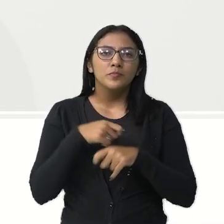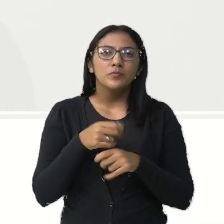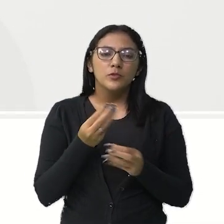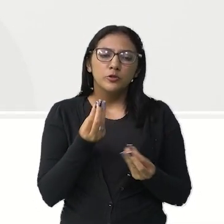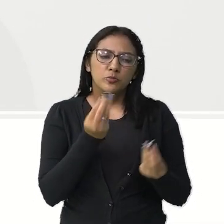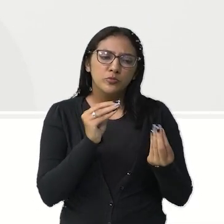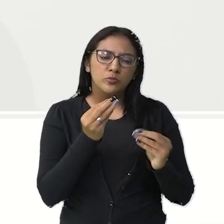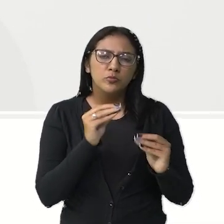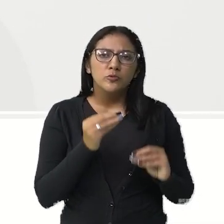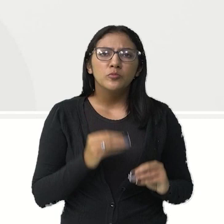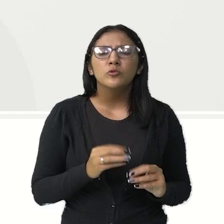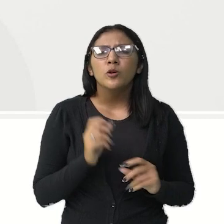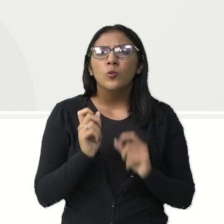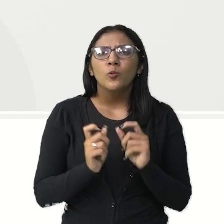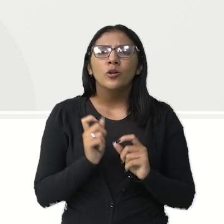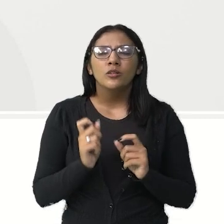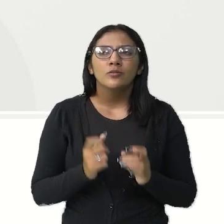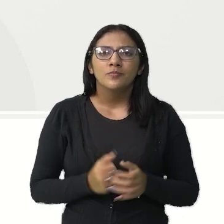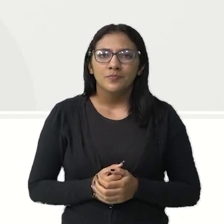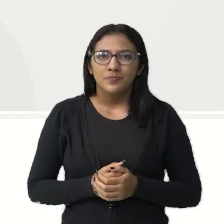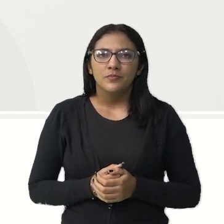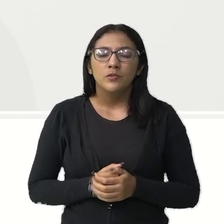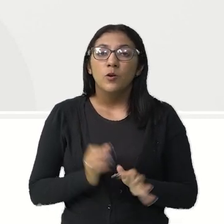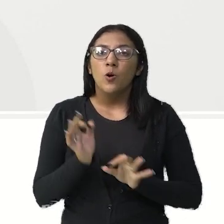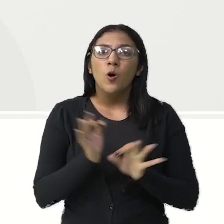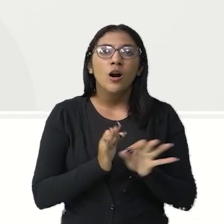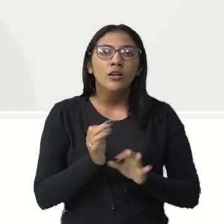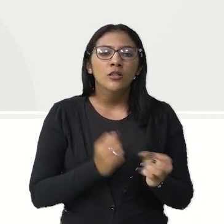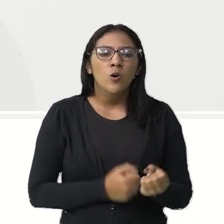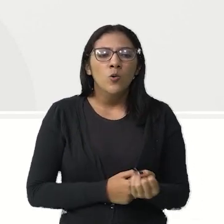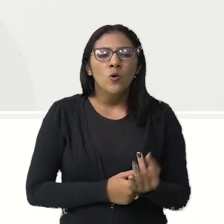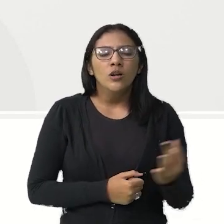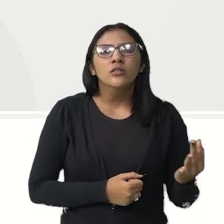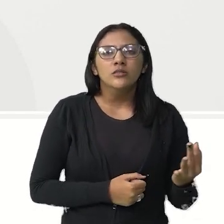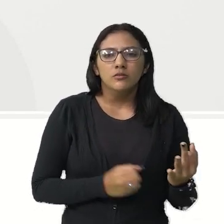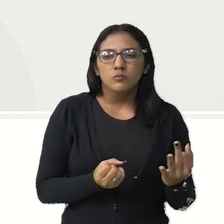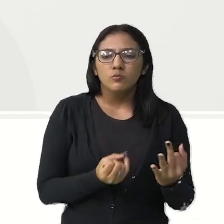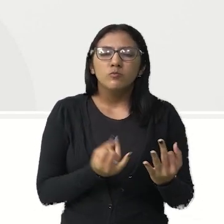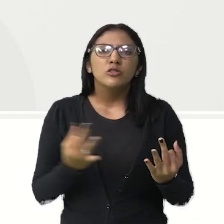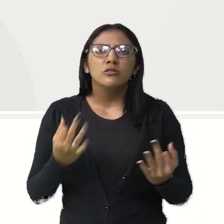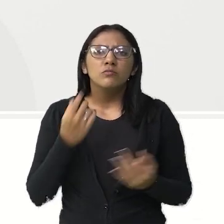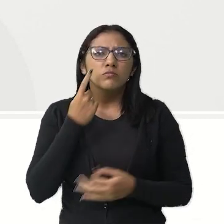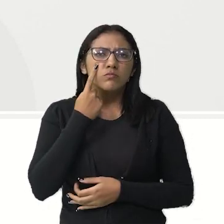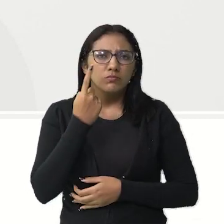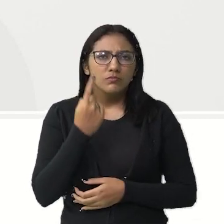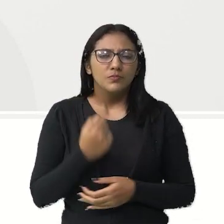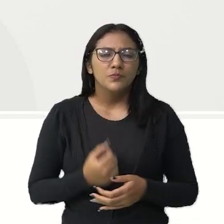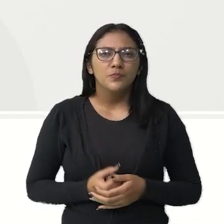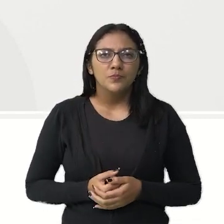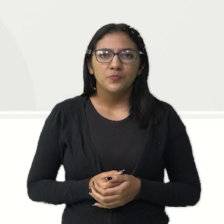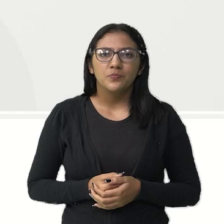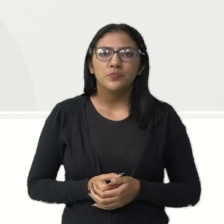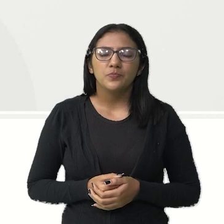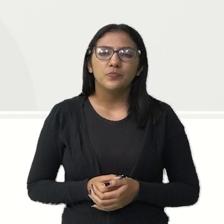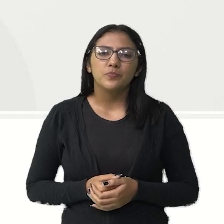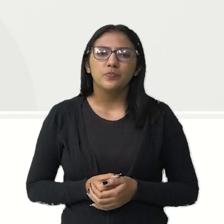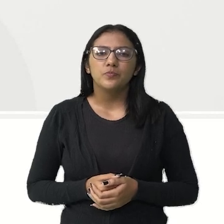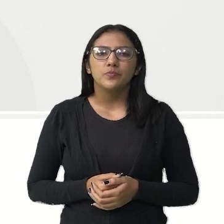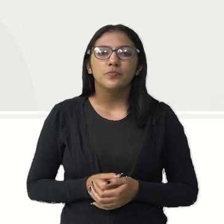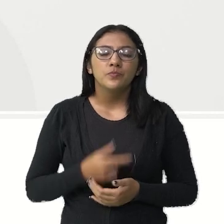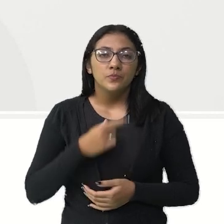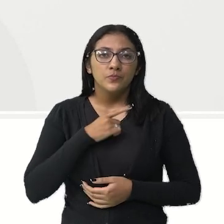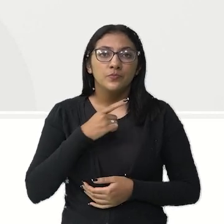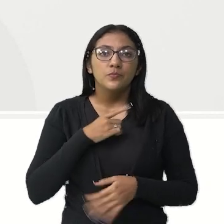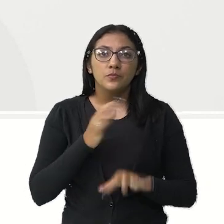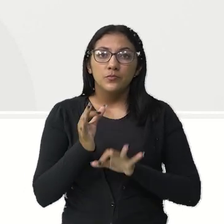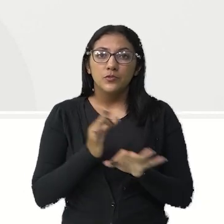fazer aqui discernimento é as nossas grandezas, né? Quais são as grandezas que nós estamos trabalhando, né? Então, nós temos